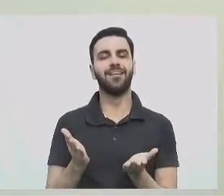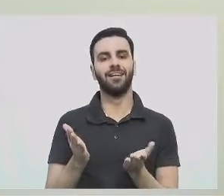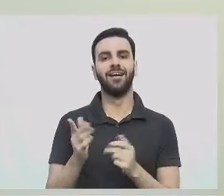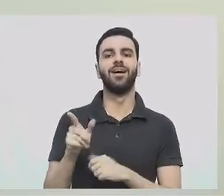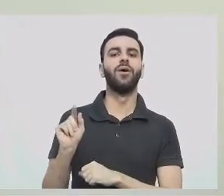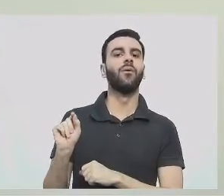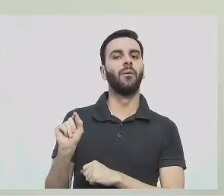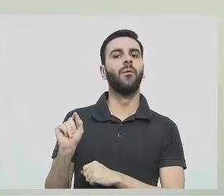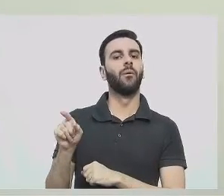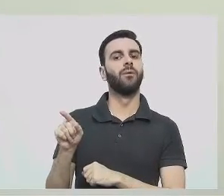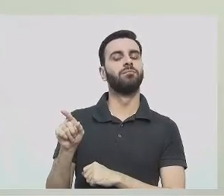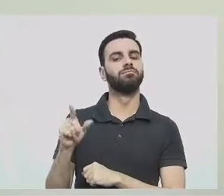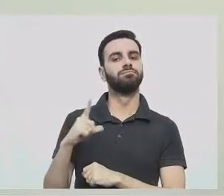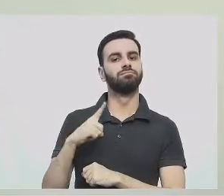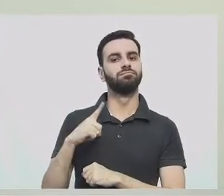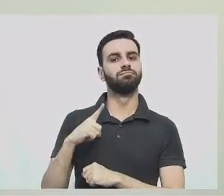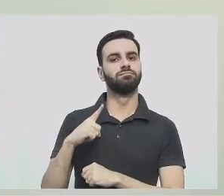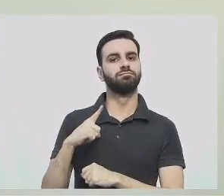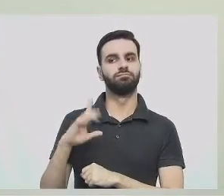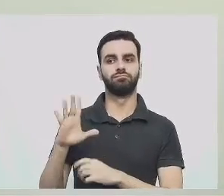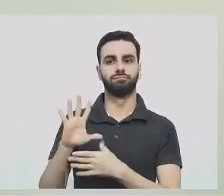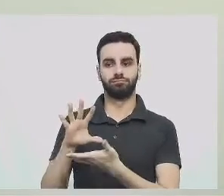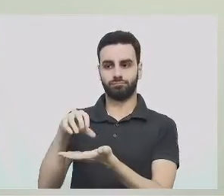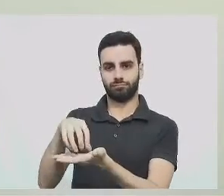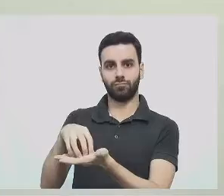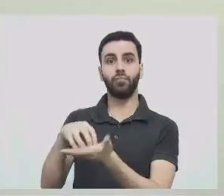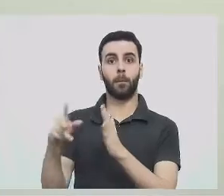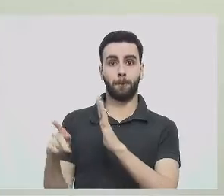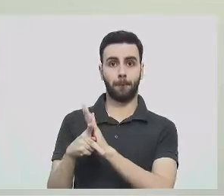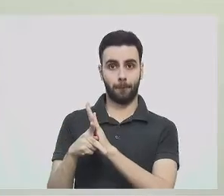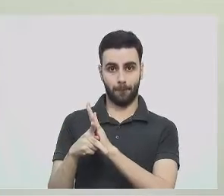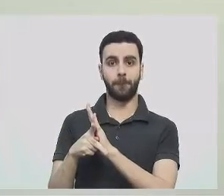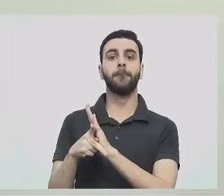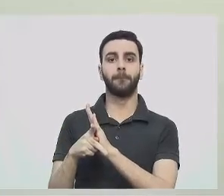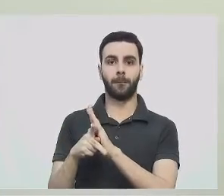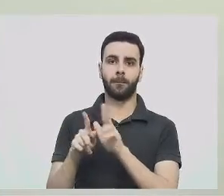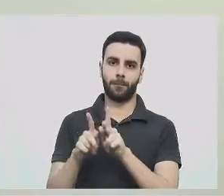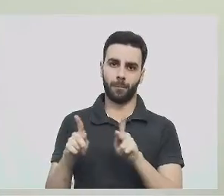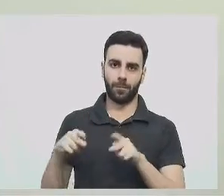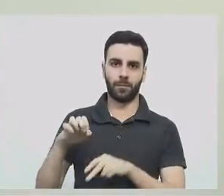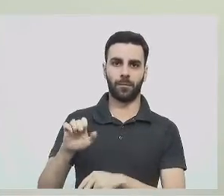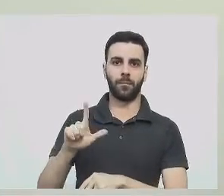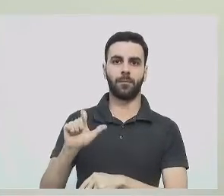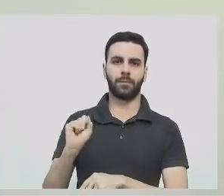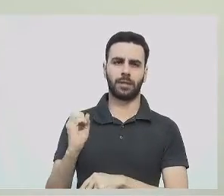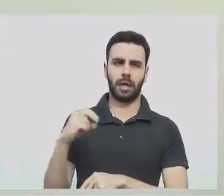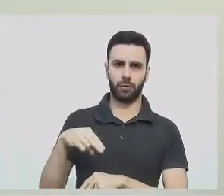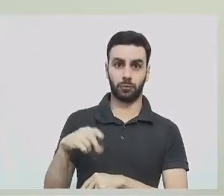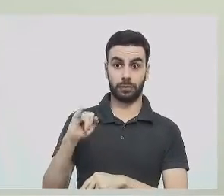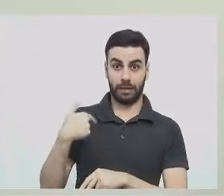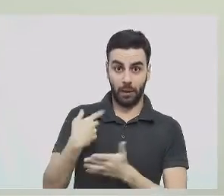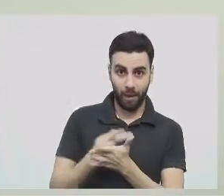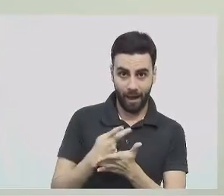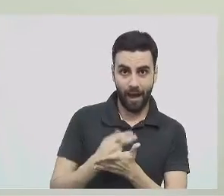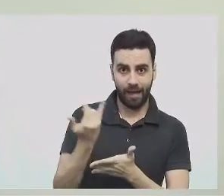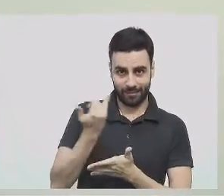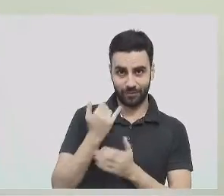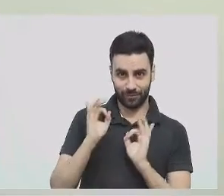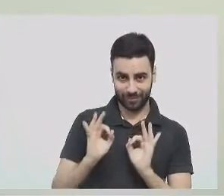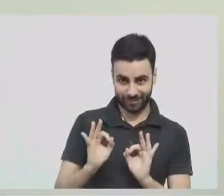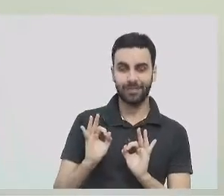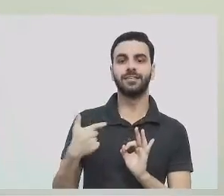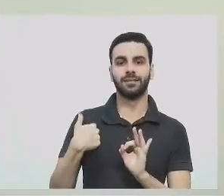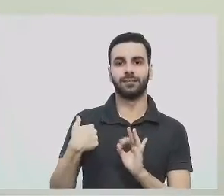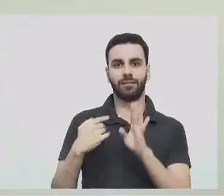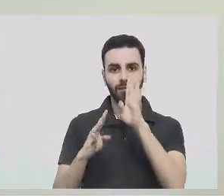existência, considerado um centro universitário. Professor Nelson, qualquer coisa me corrija se eu estiver